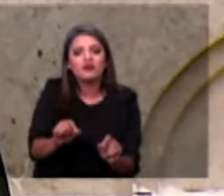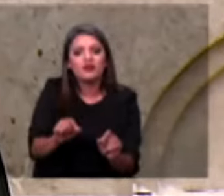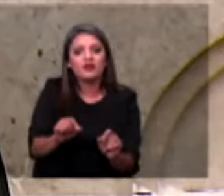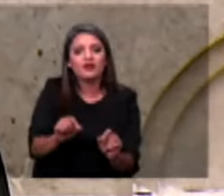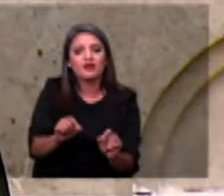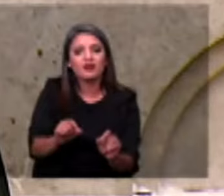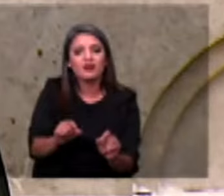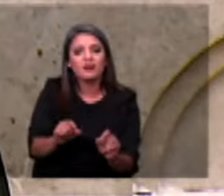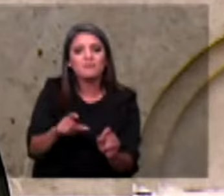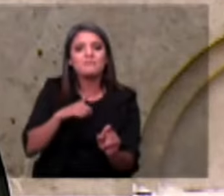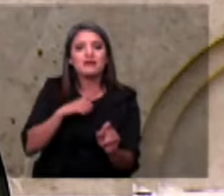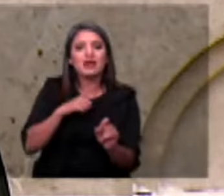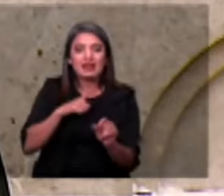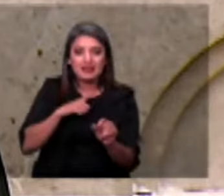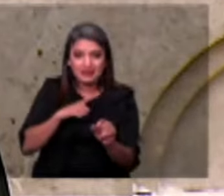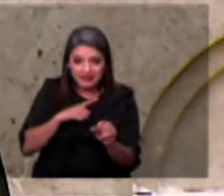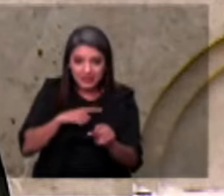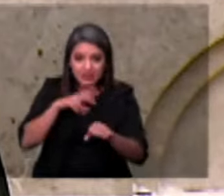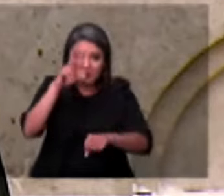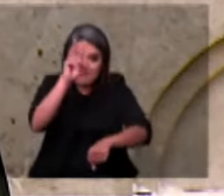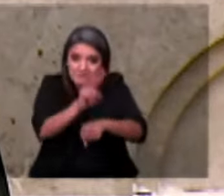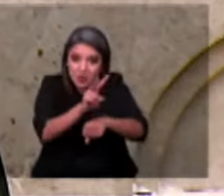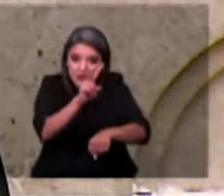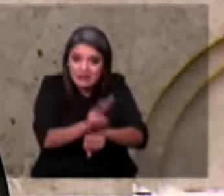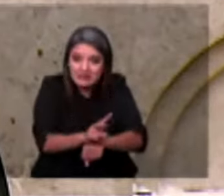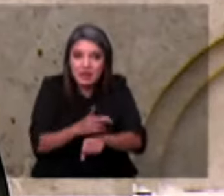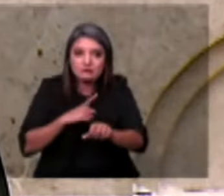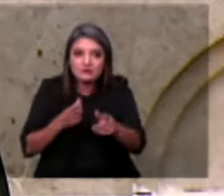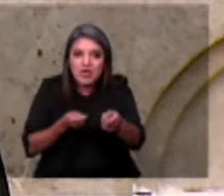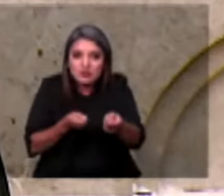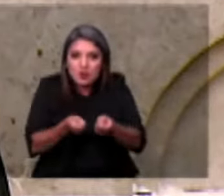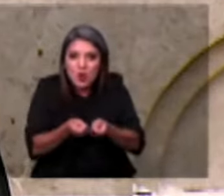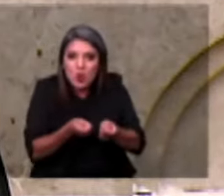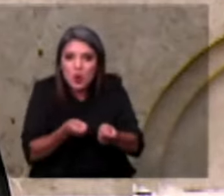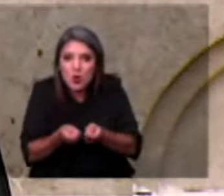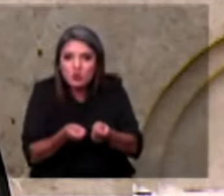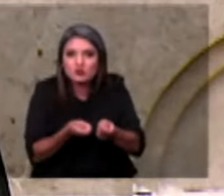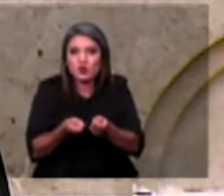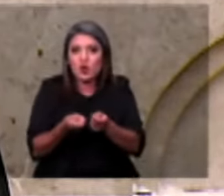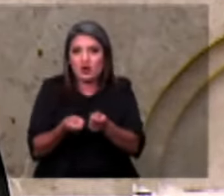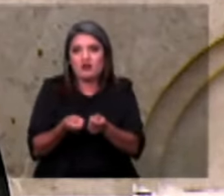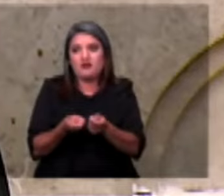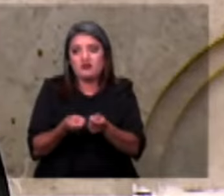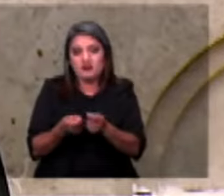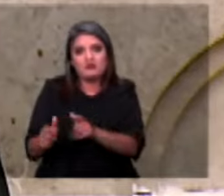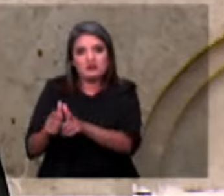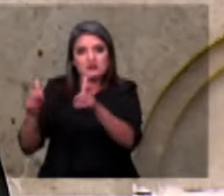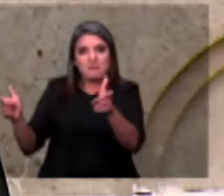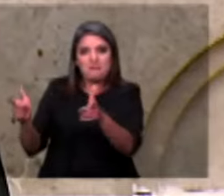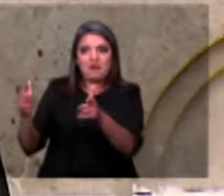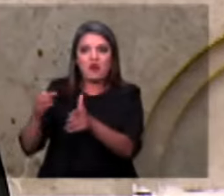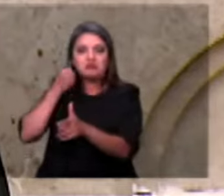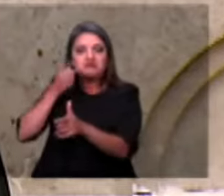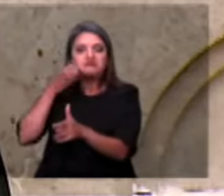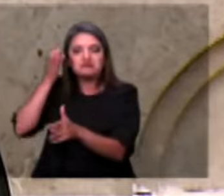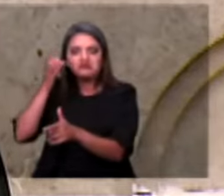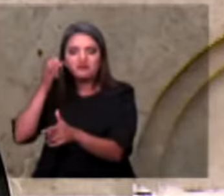dique, de barreira e de freio às maiorias parlamentares, para conter